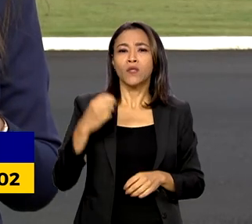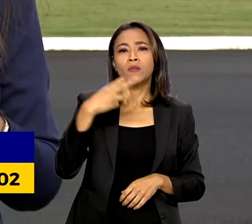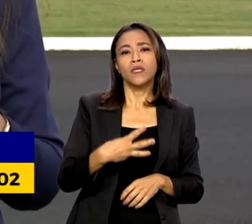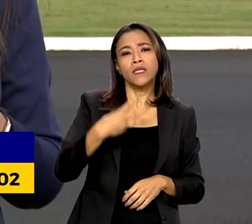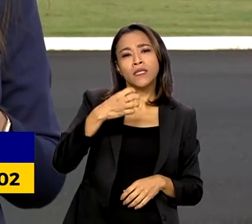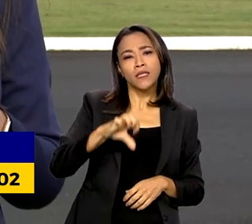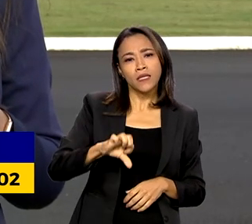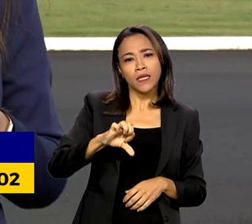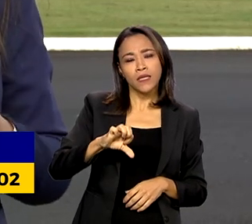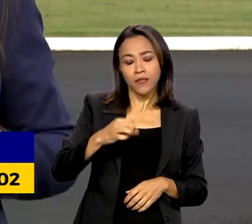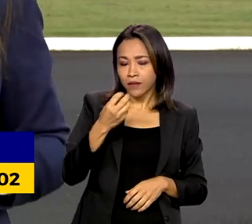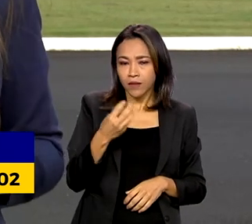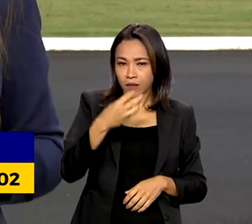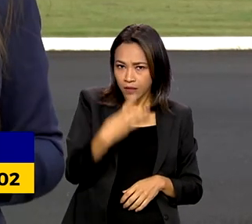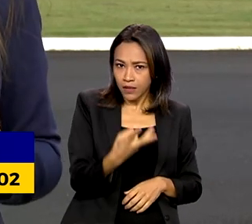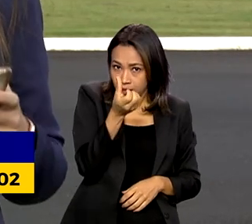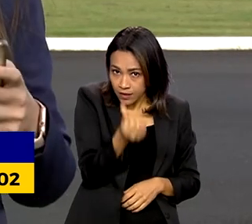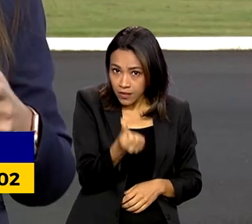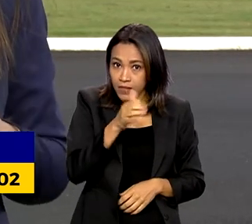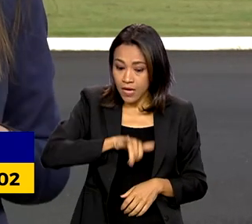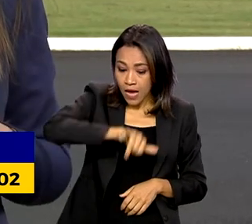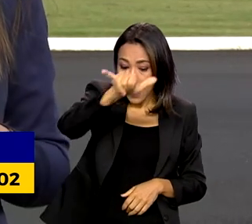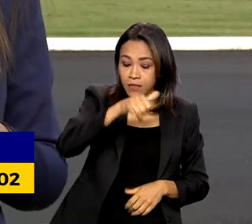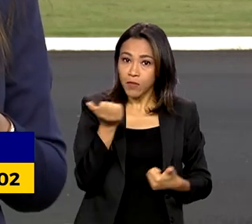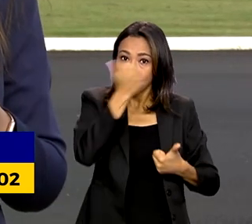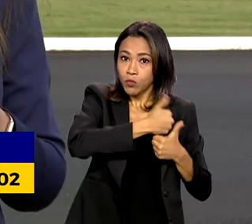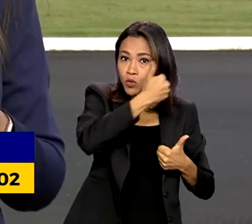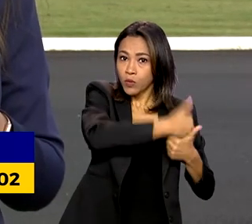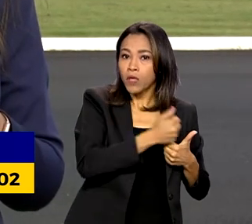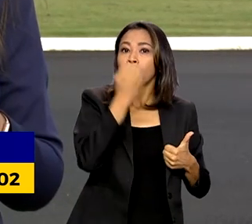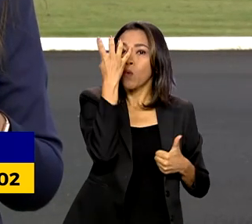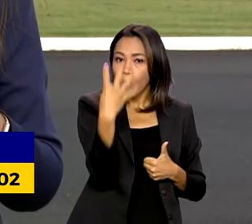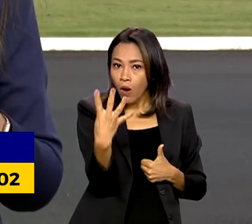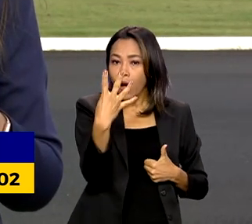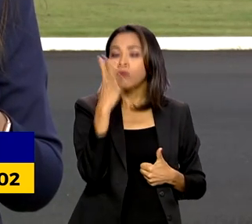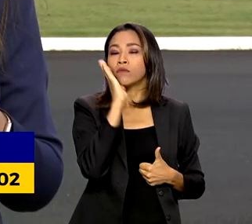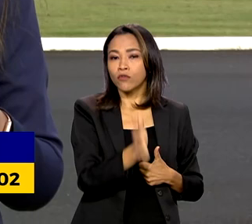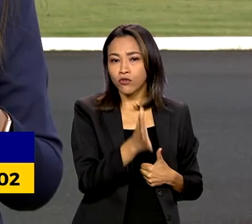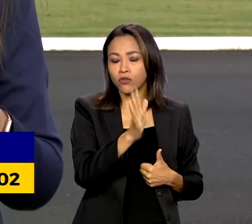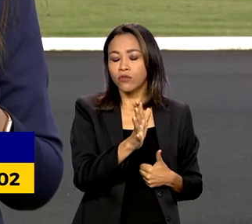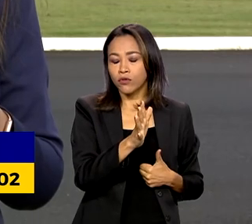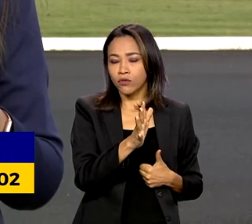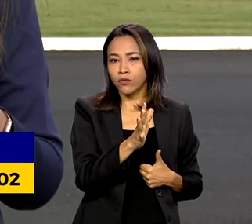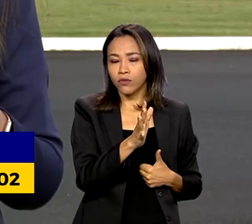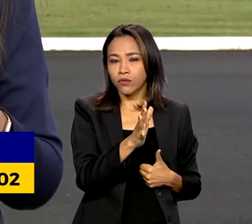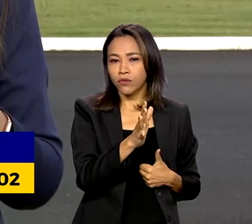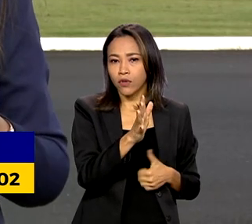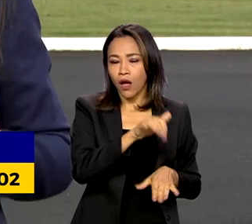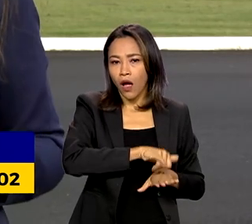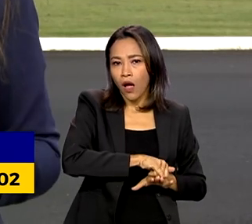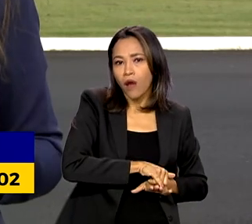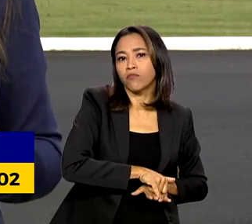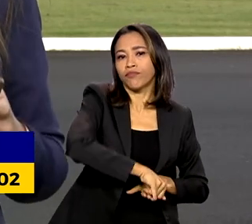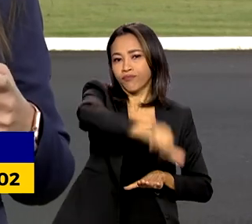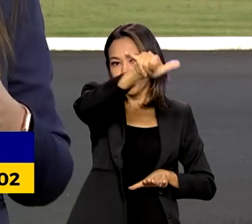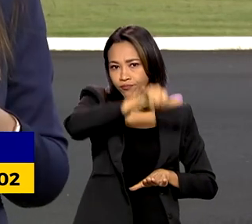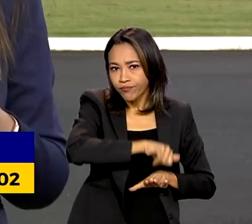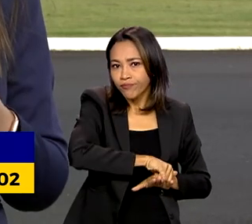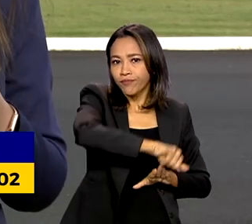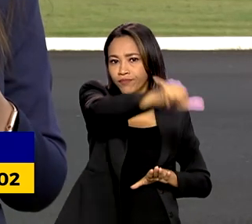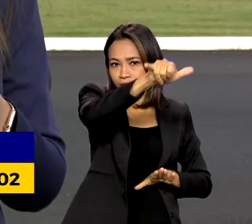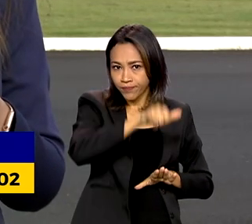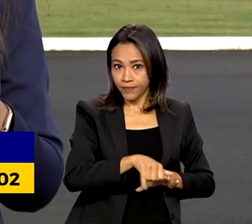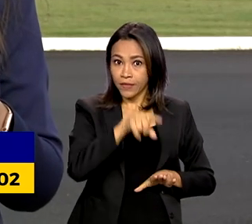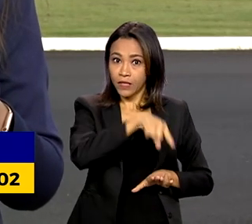as aeronaves da Força Aérea Brasileira, 4 já estão em operação na base aérea de Anápolis, em Goiás, e